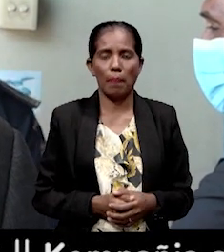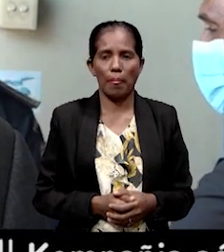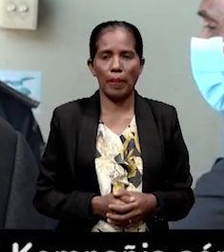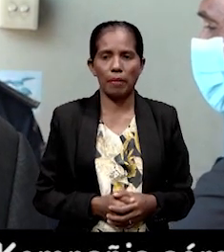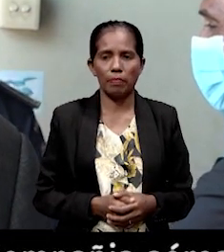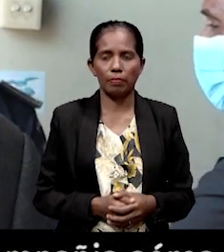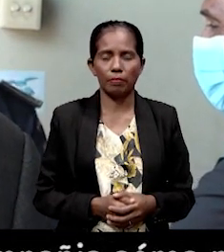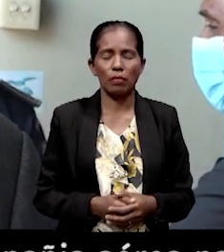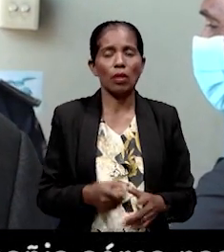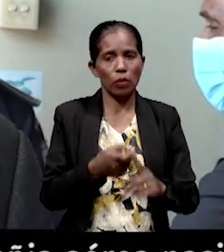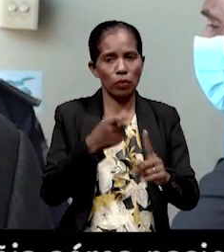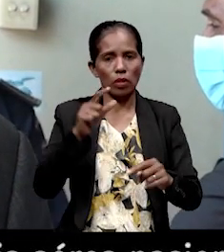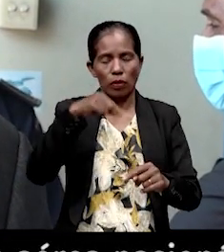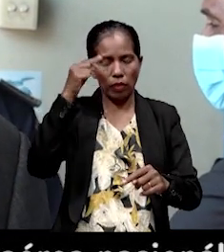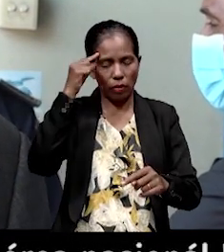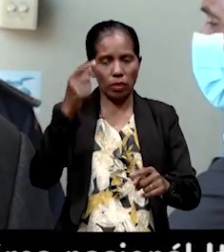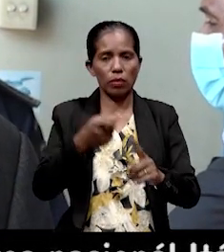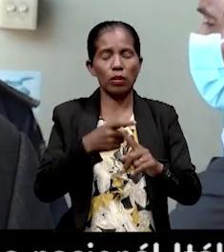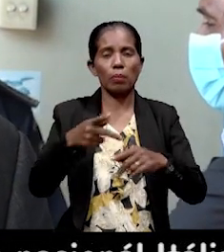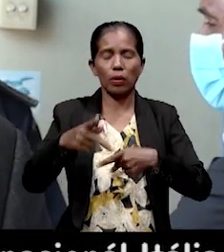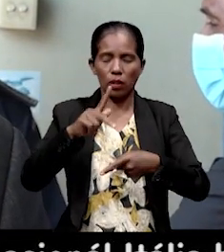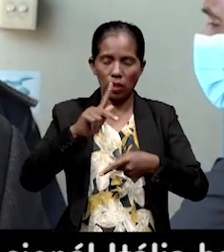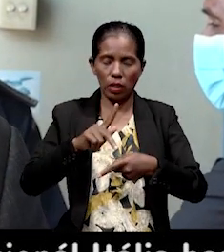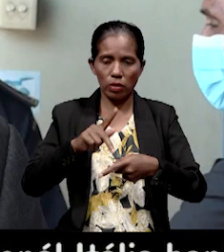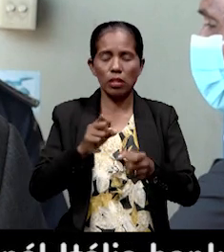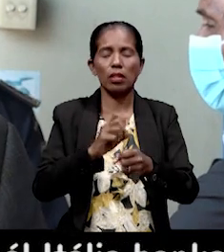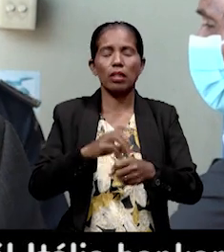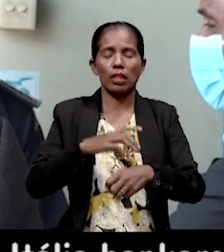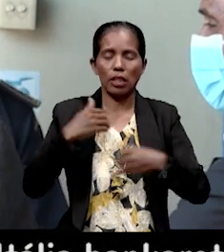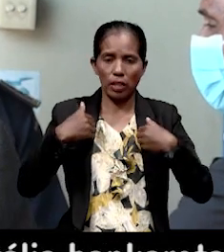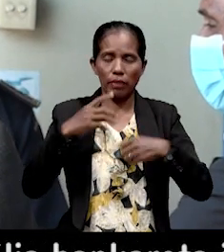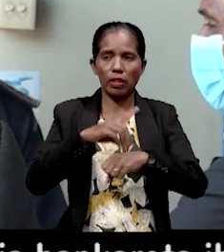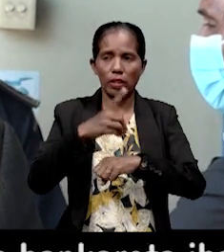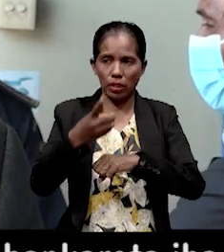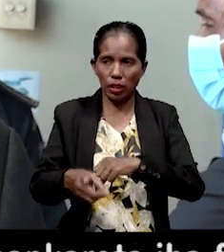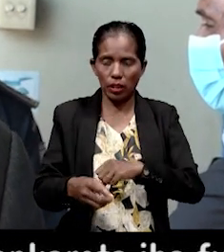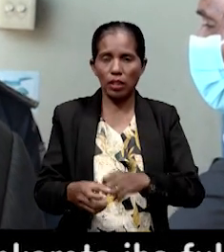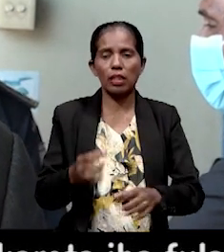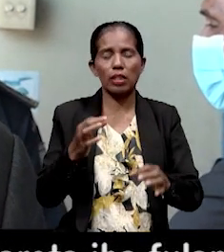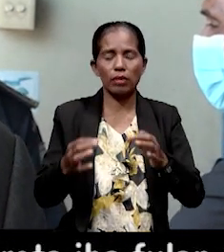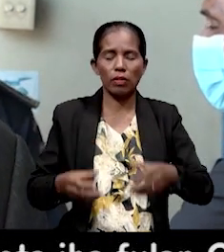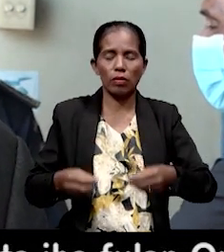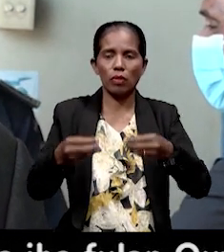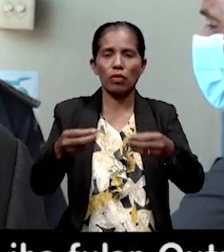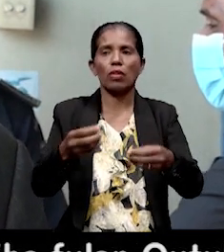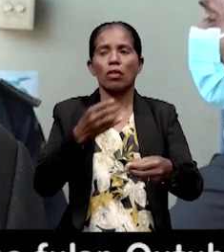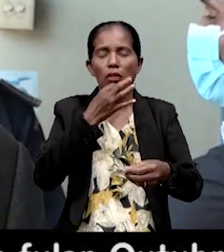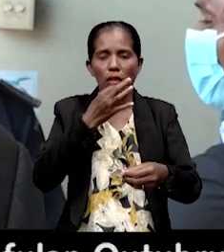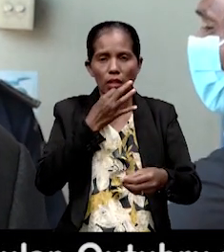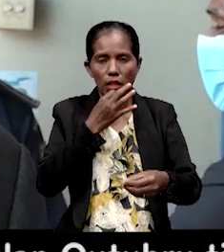Husi governo ni, husi porção civil ni papel. Quando acontece desastre, maka se for hahamba, se